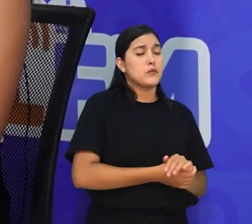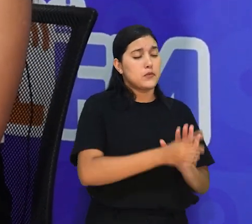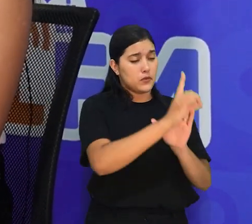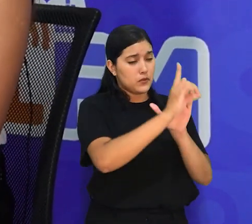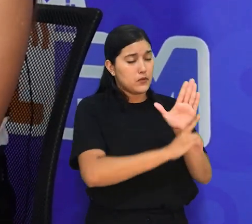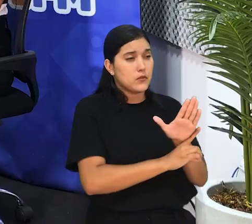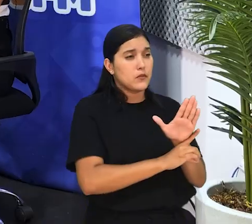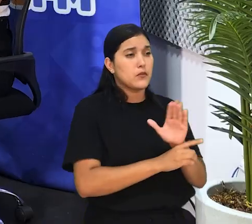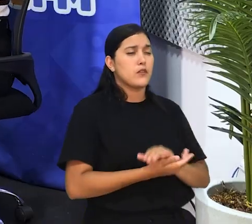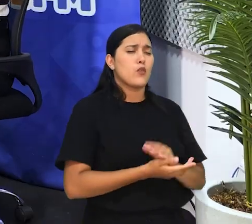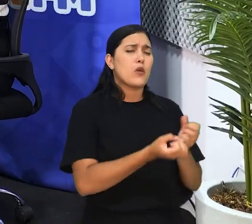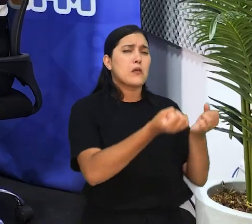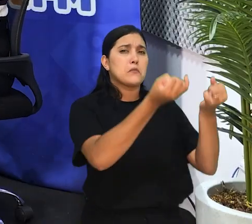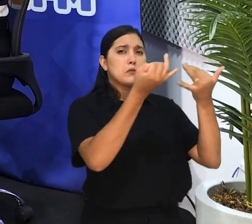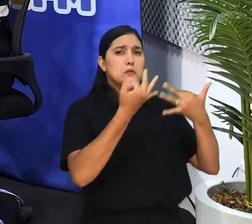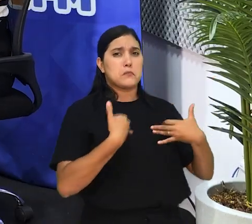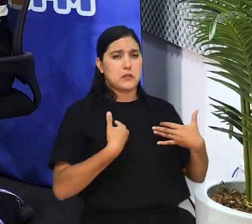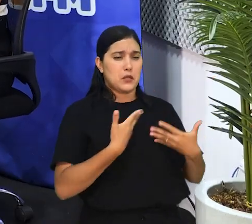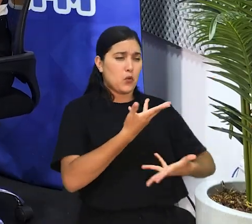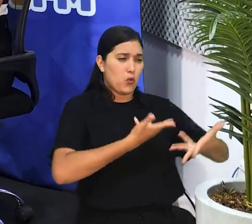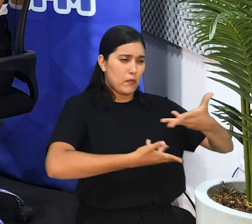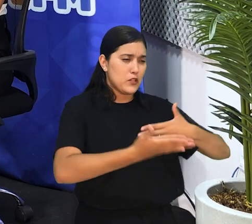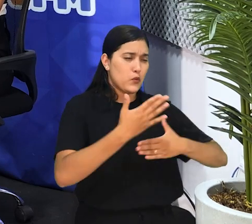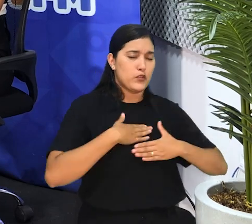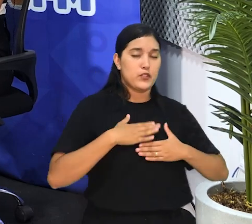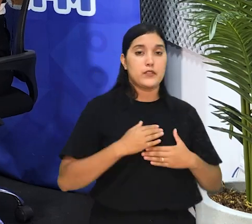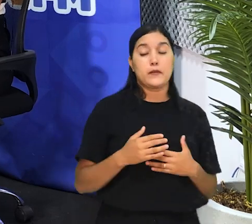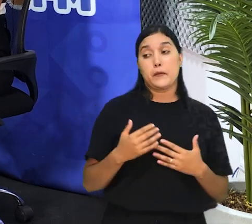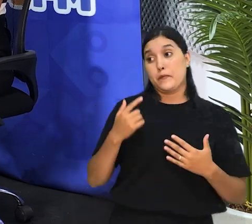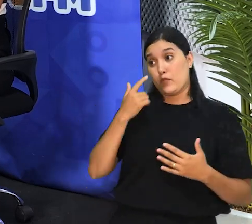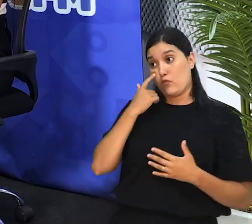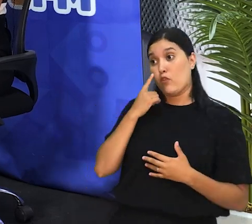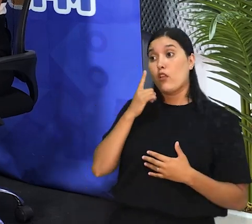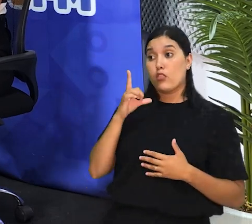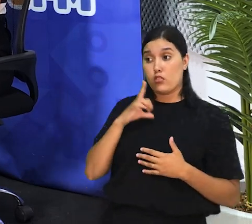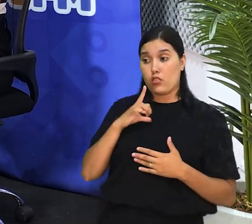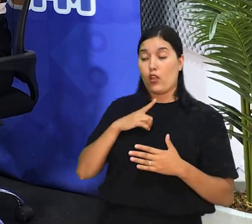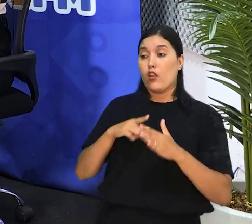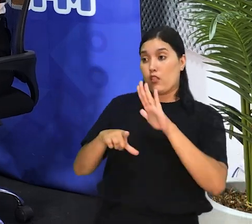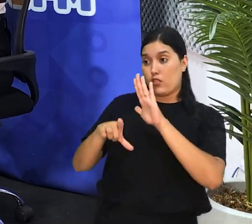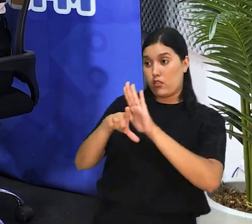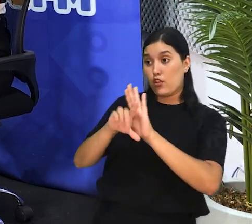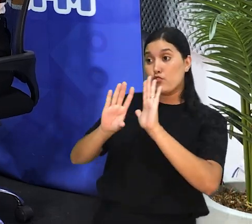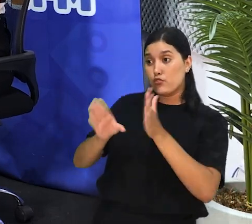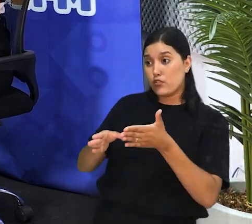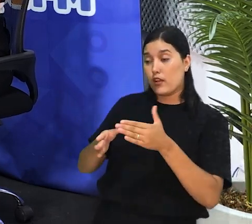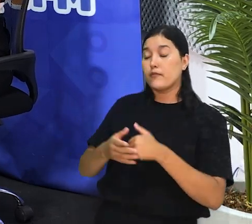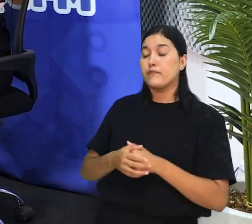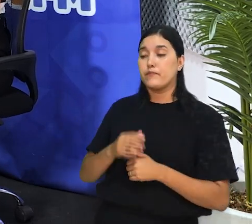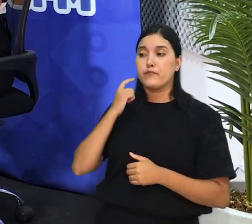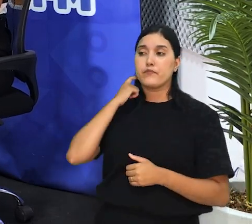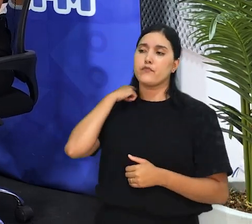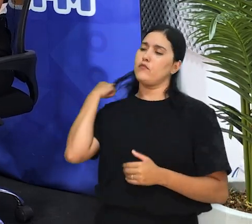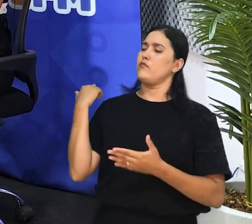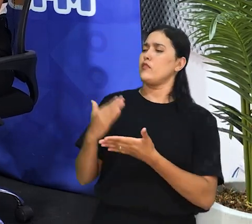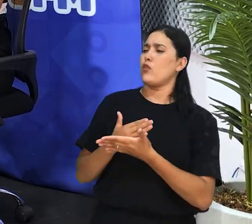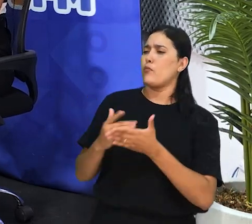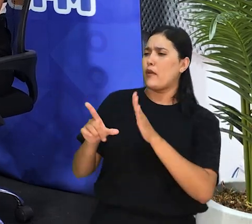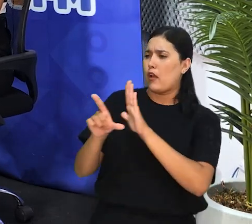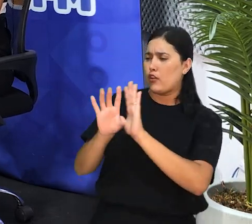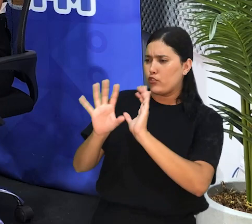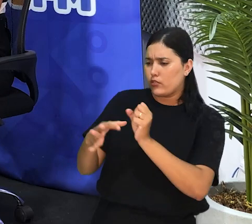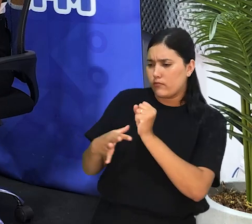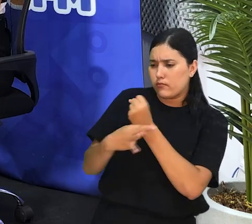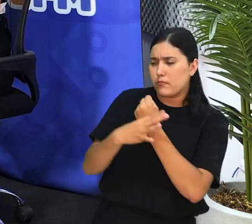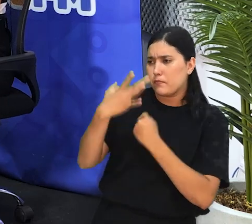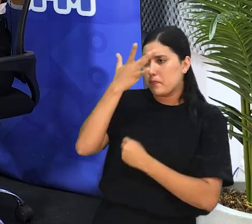seus direitos, né? Eu queria que você compartilhasse um pouquinho com a gente. No caso, né, existe leis, né, leis que amparam também a